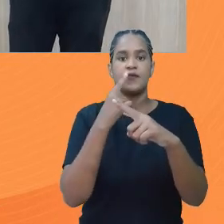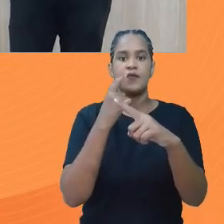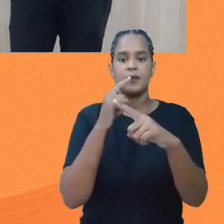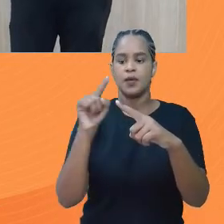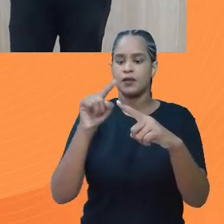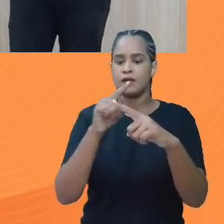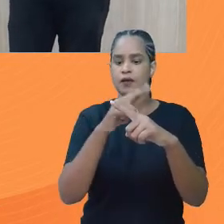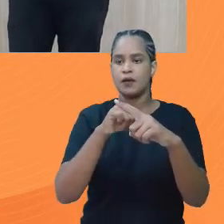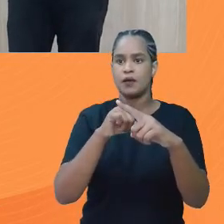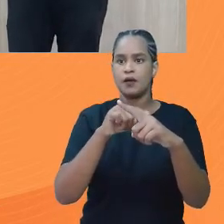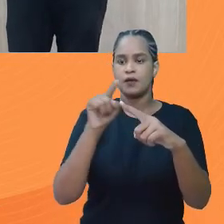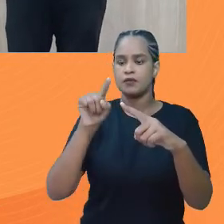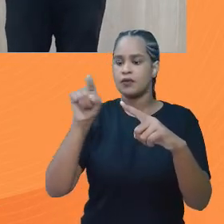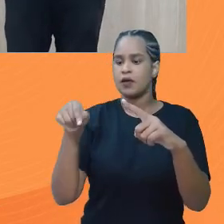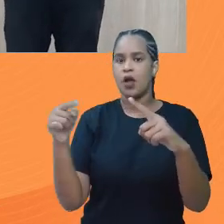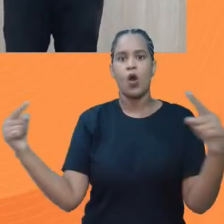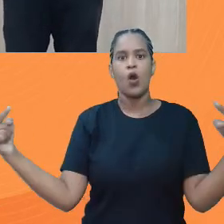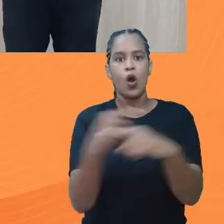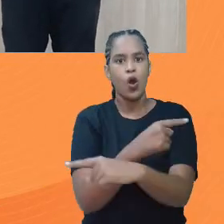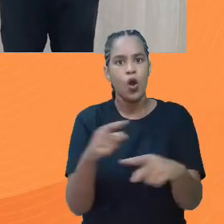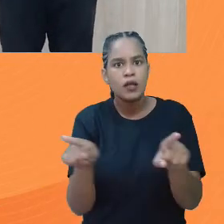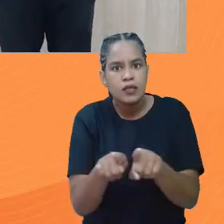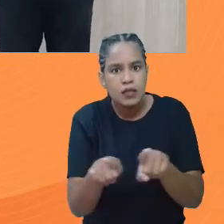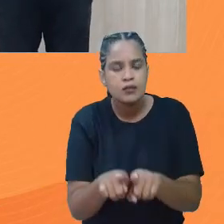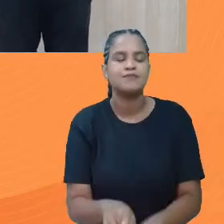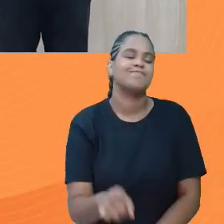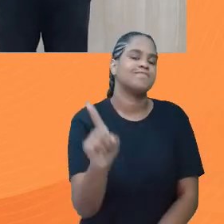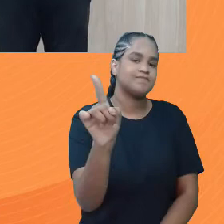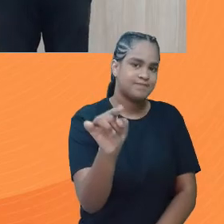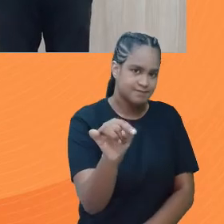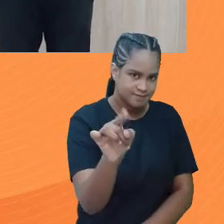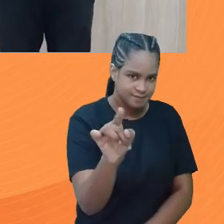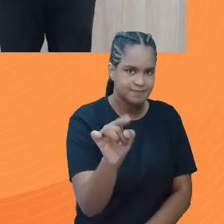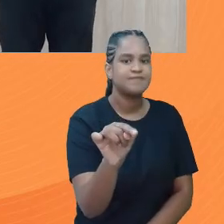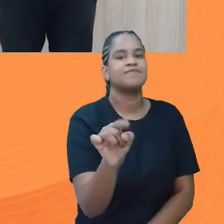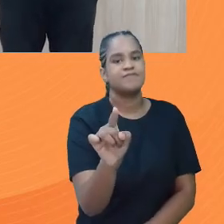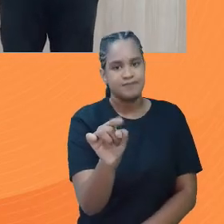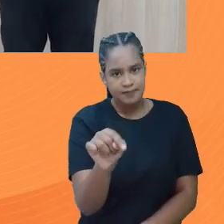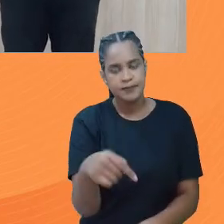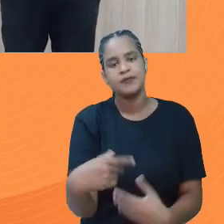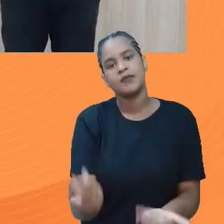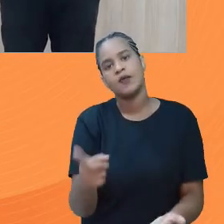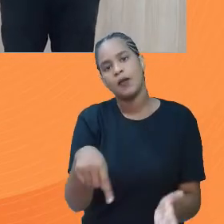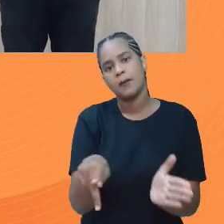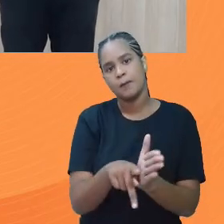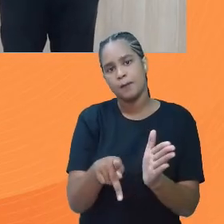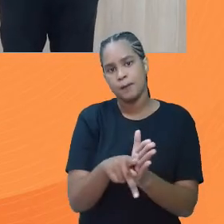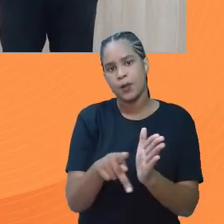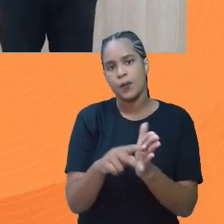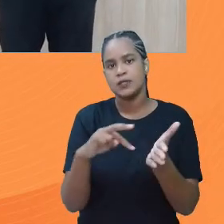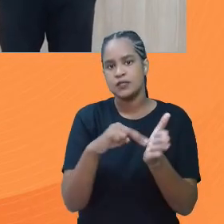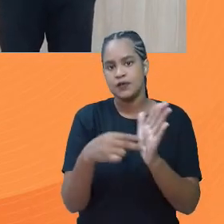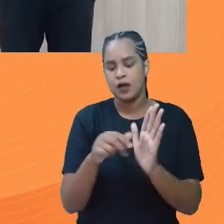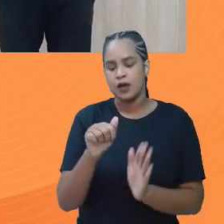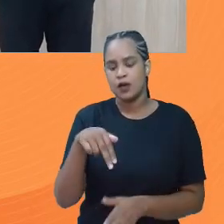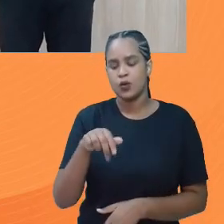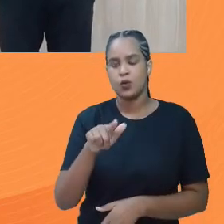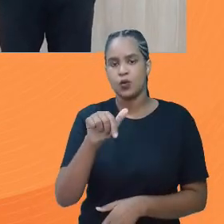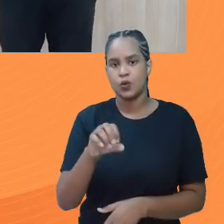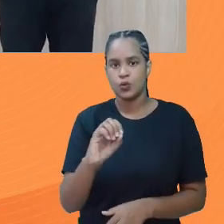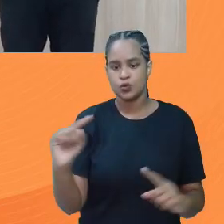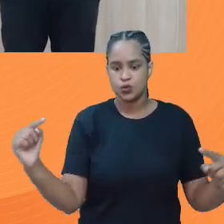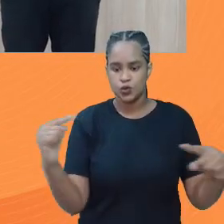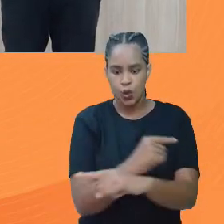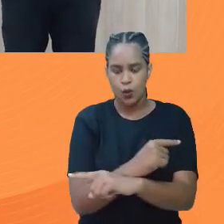vértice desse ângulo que está aqui à direita. Isso, certo? Então, essa é a definição de ângulos opostos pelo vértice.